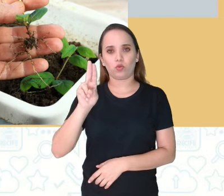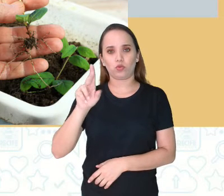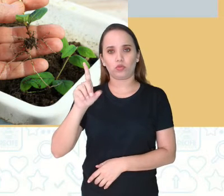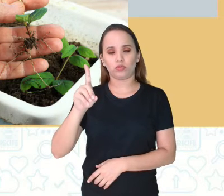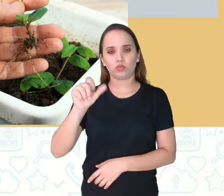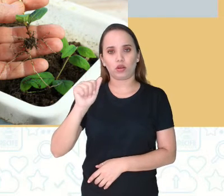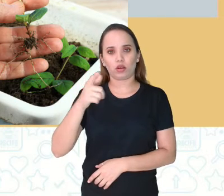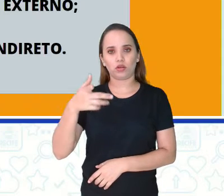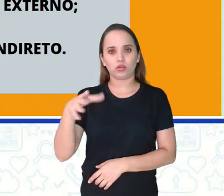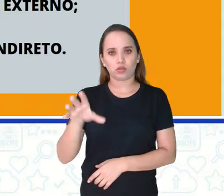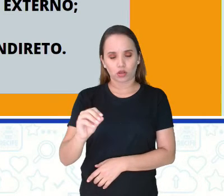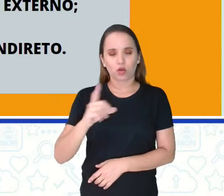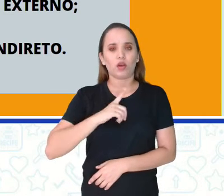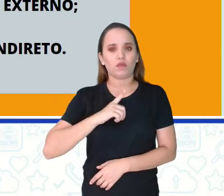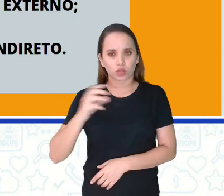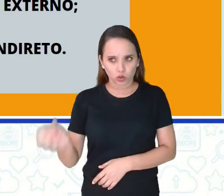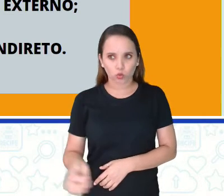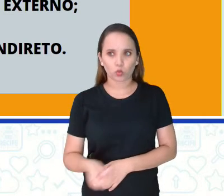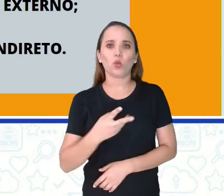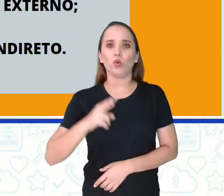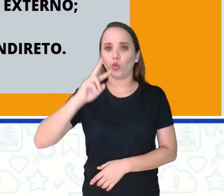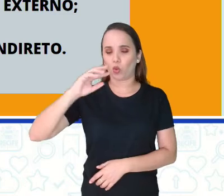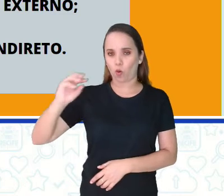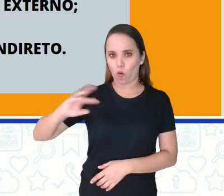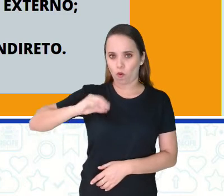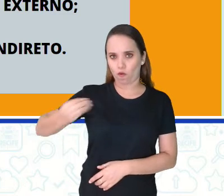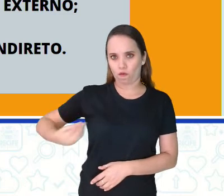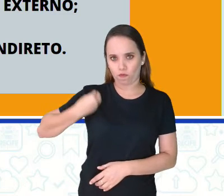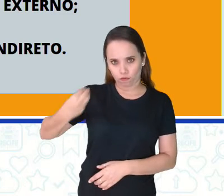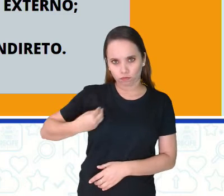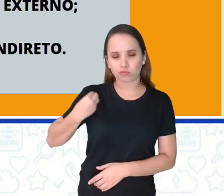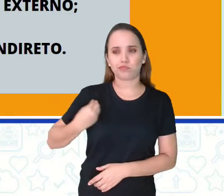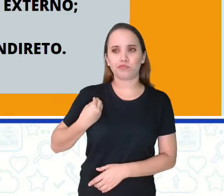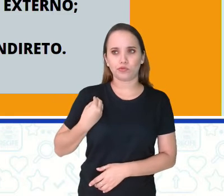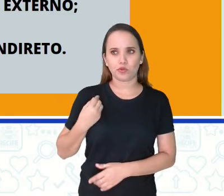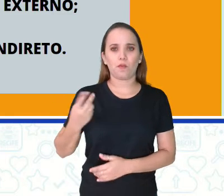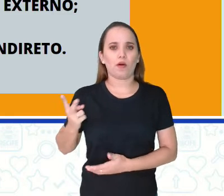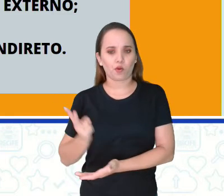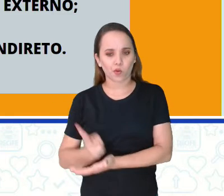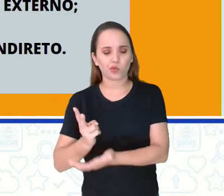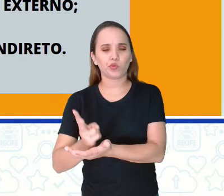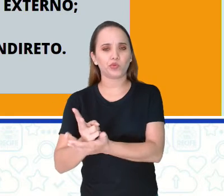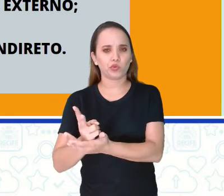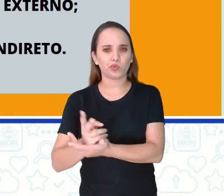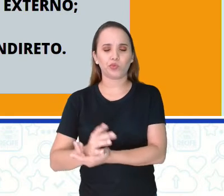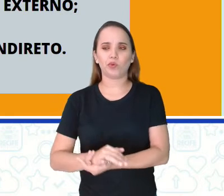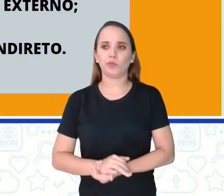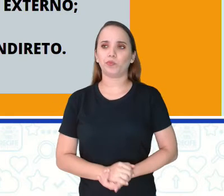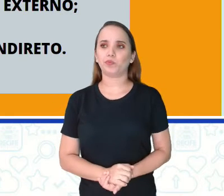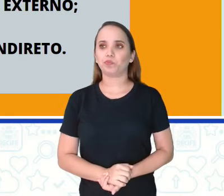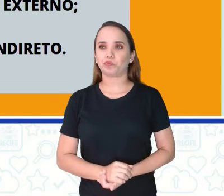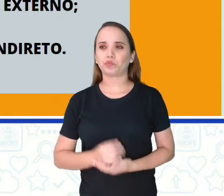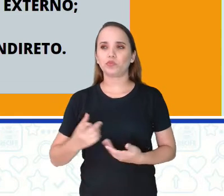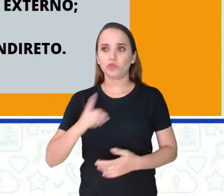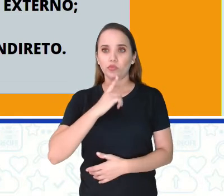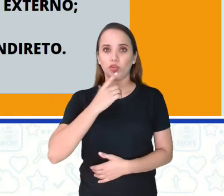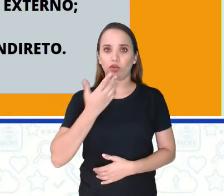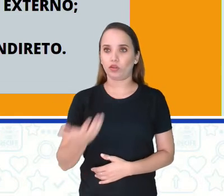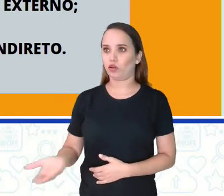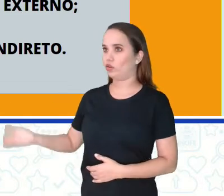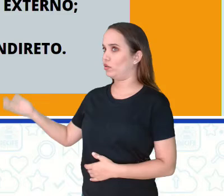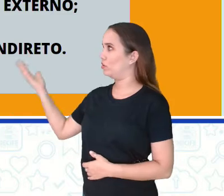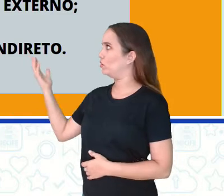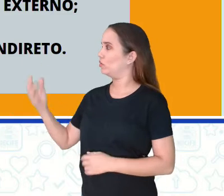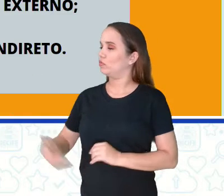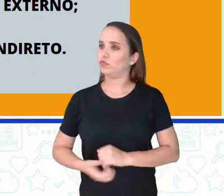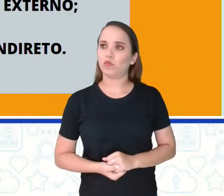vai surgindo para que a espécie seja perpetuada. Mas aí nós temos uma classificação da